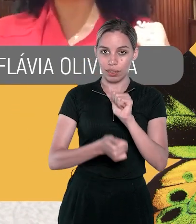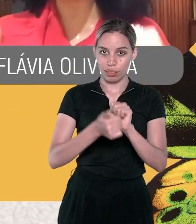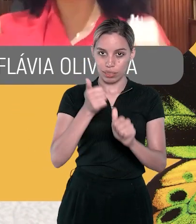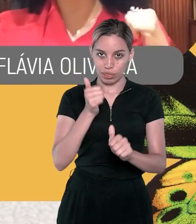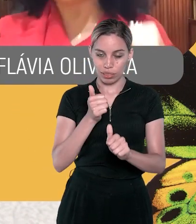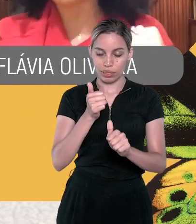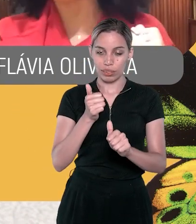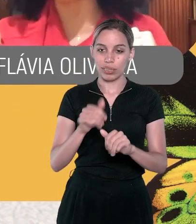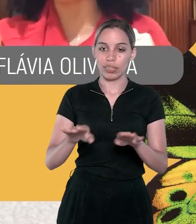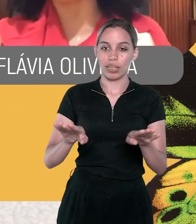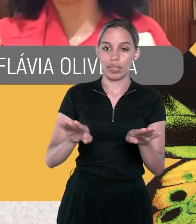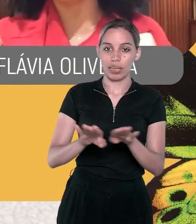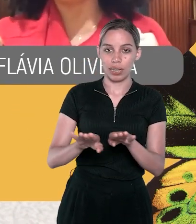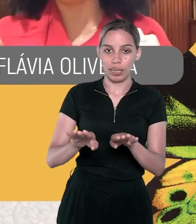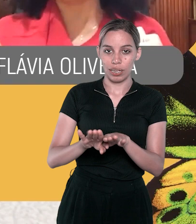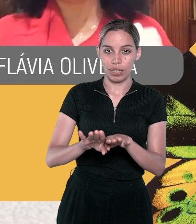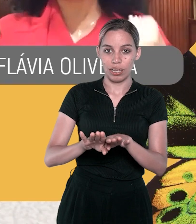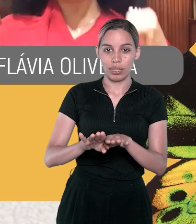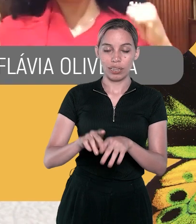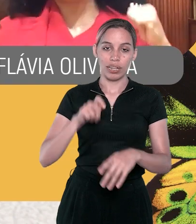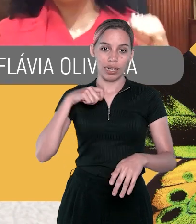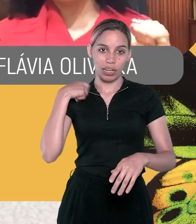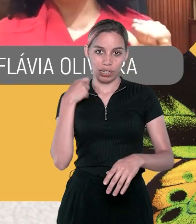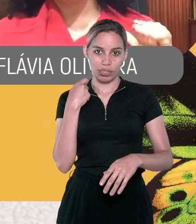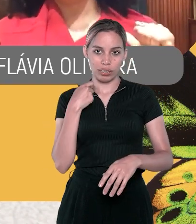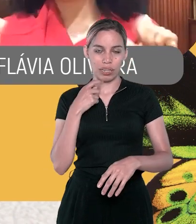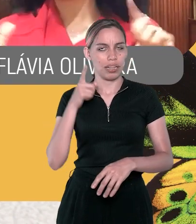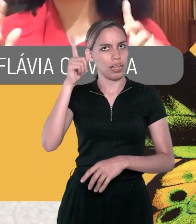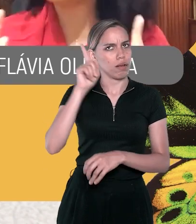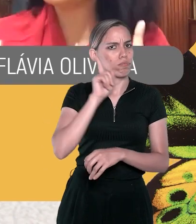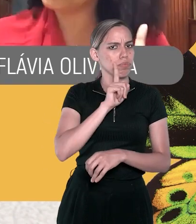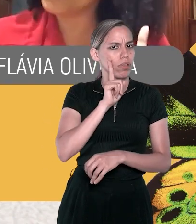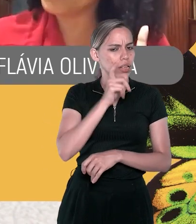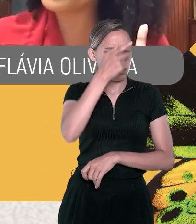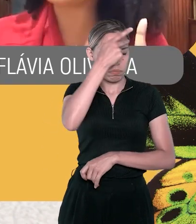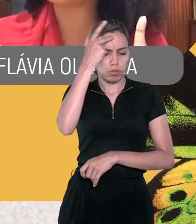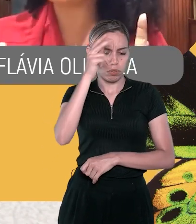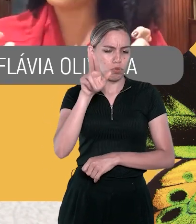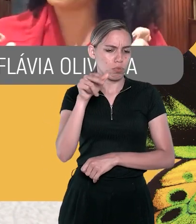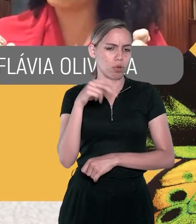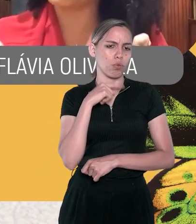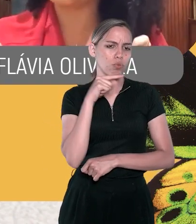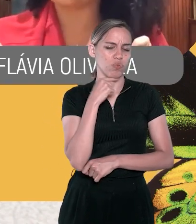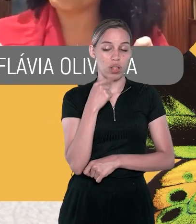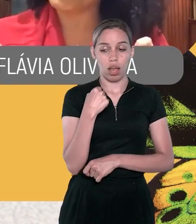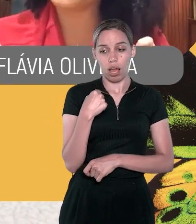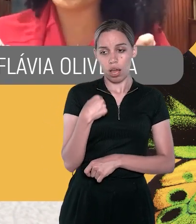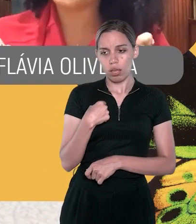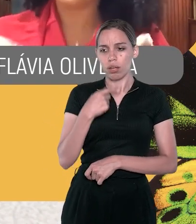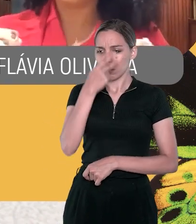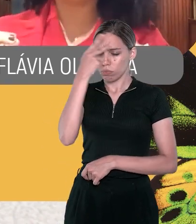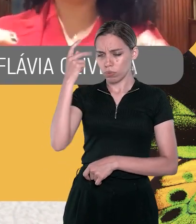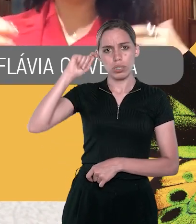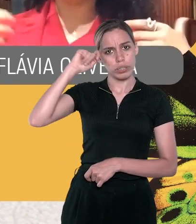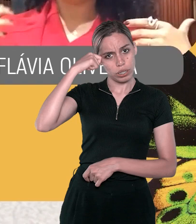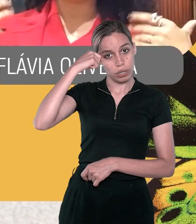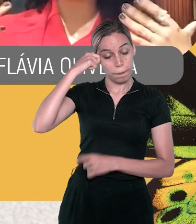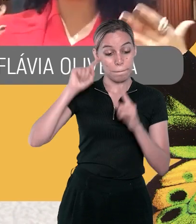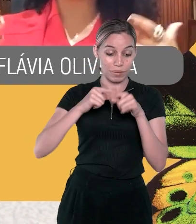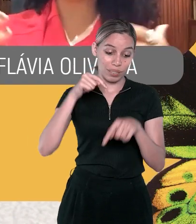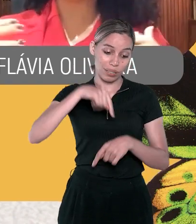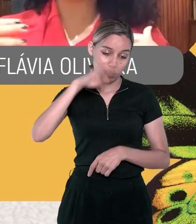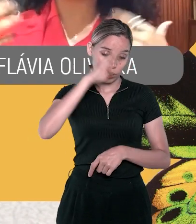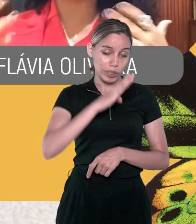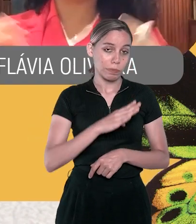Estados Unidos nunca tiveram dúvida sobre quem eram, mas no Brasil não necessariamente, né?